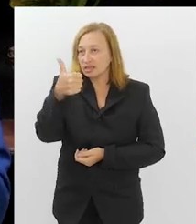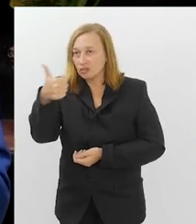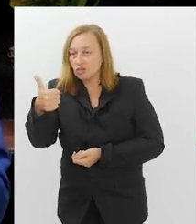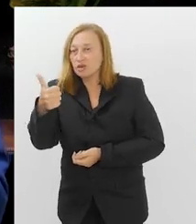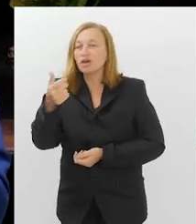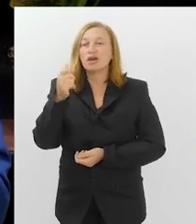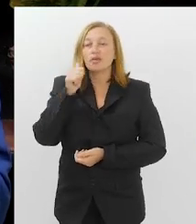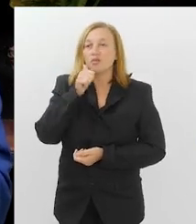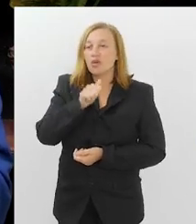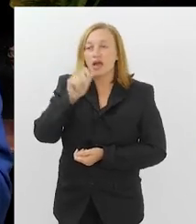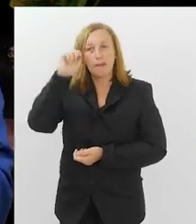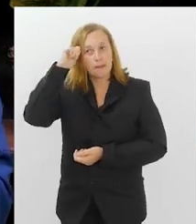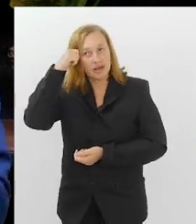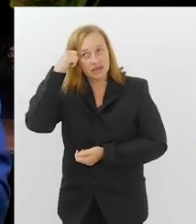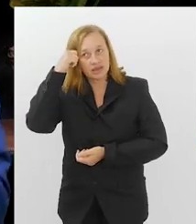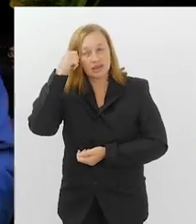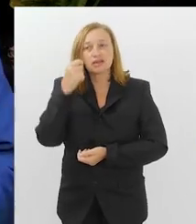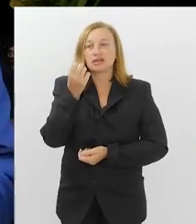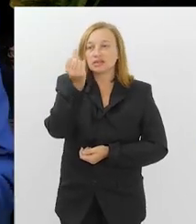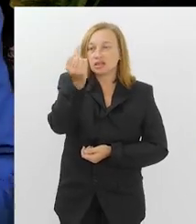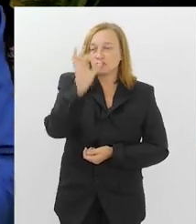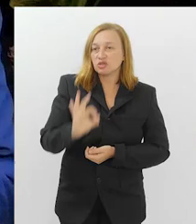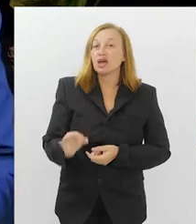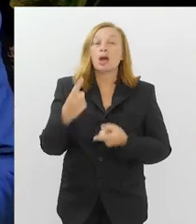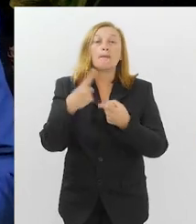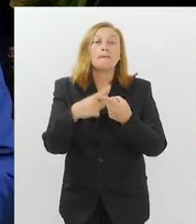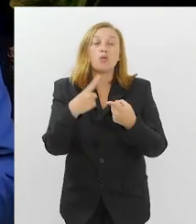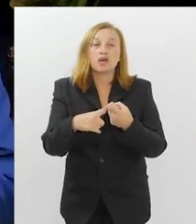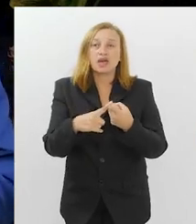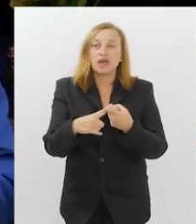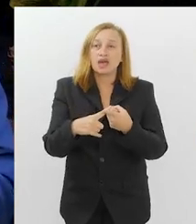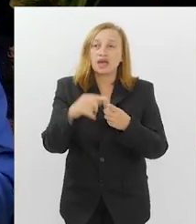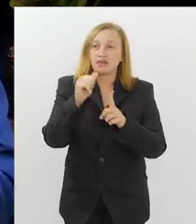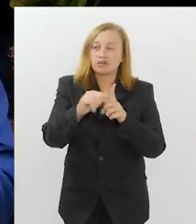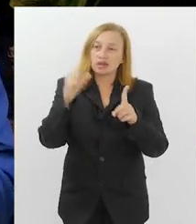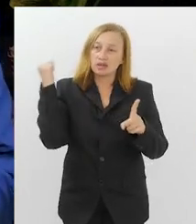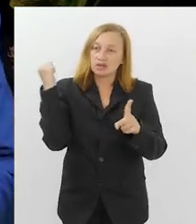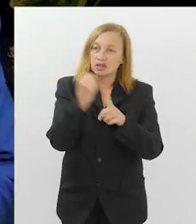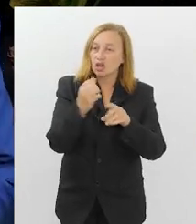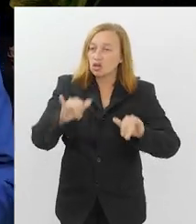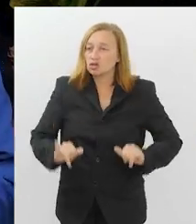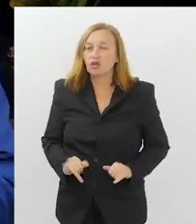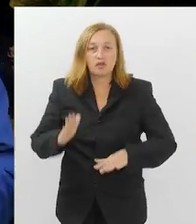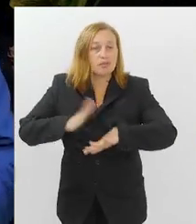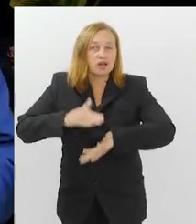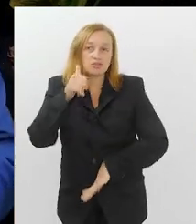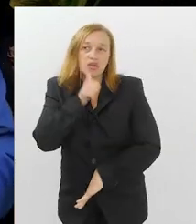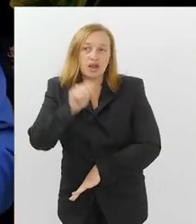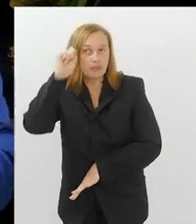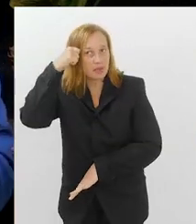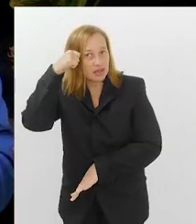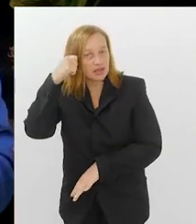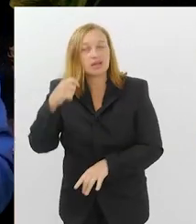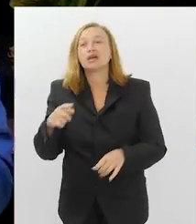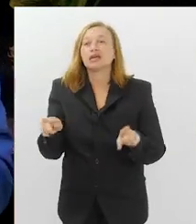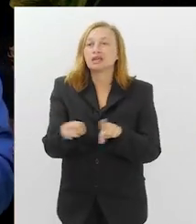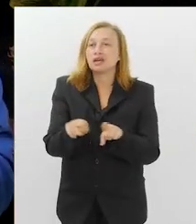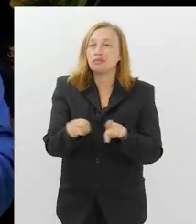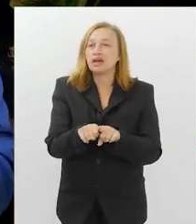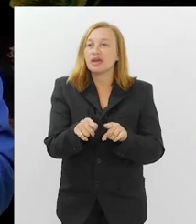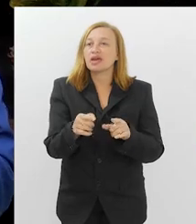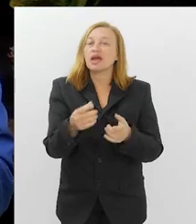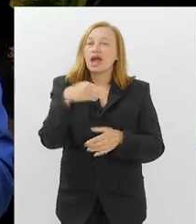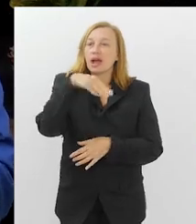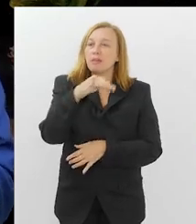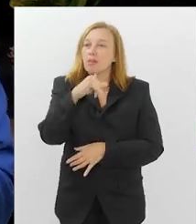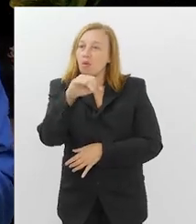pretas 6%. Por que o feminicídio recai mais sobre as mulheres pretas? E esse elemento trazido pela própria